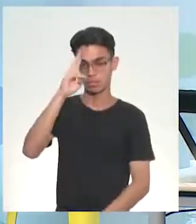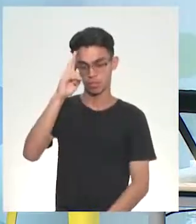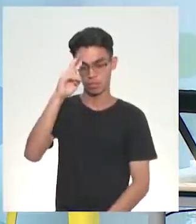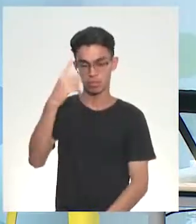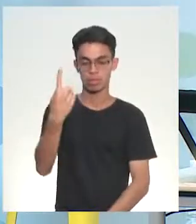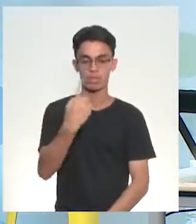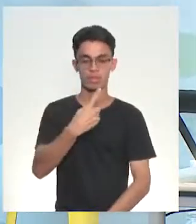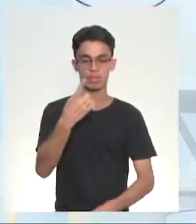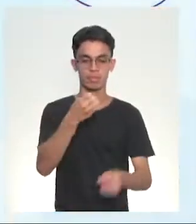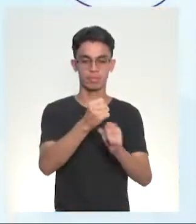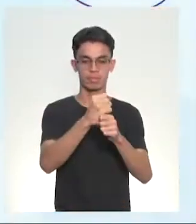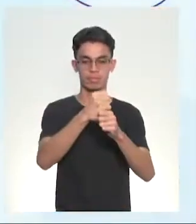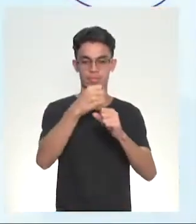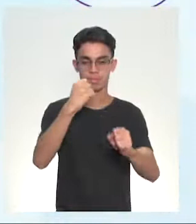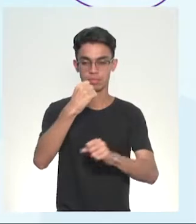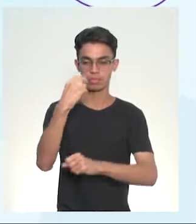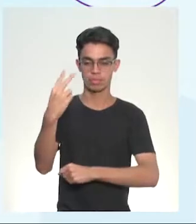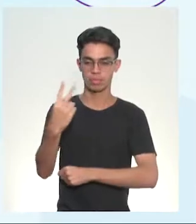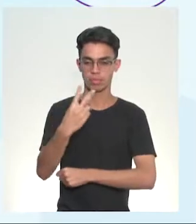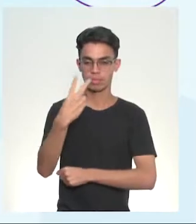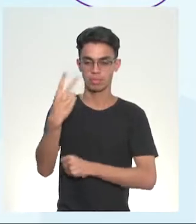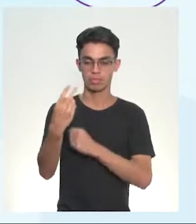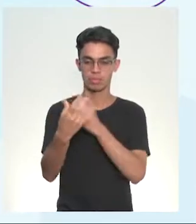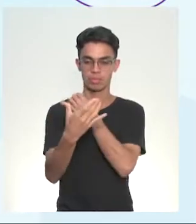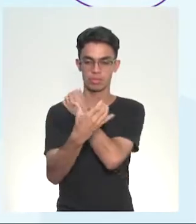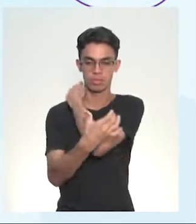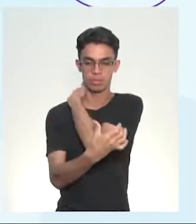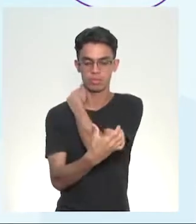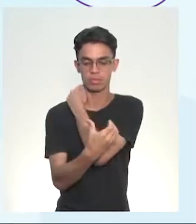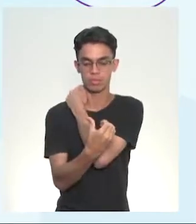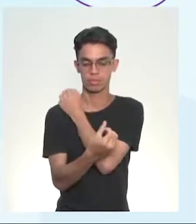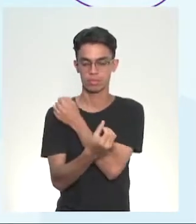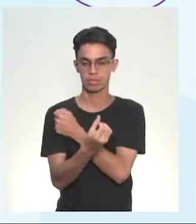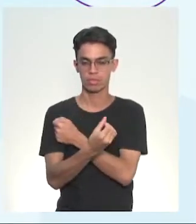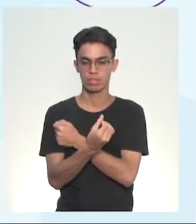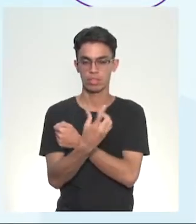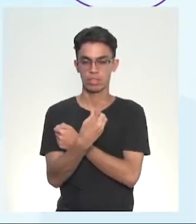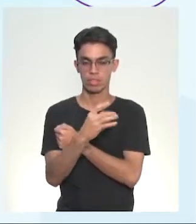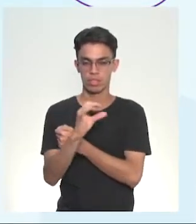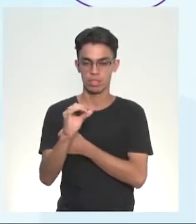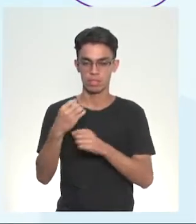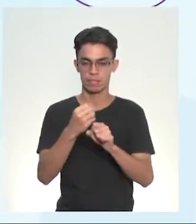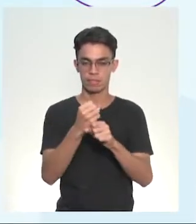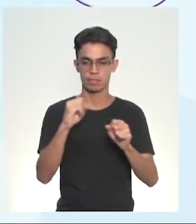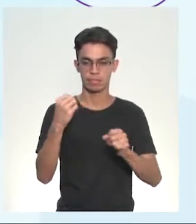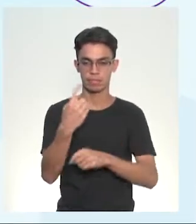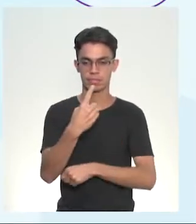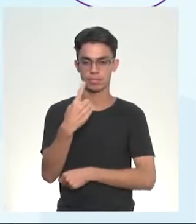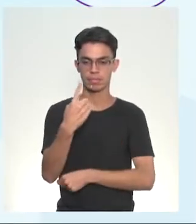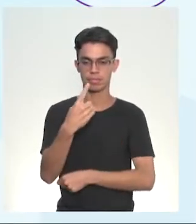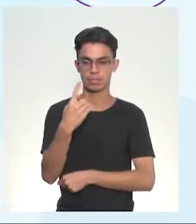grandeza seria o valor da prova. Então, vou colocar aqui grandeza 1.